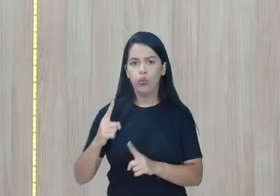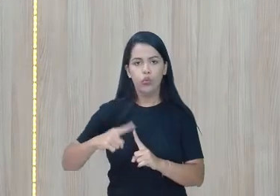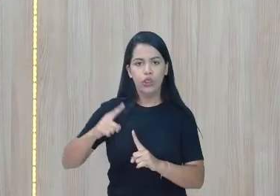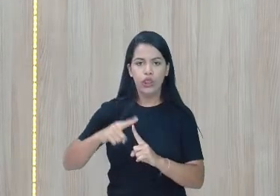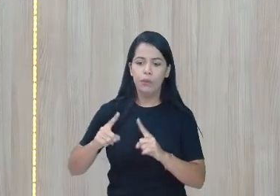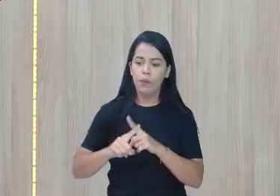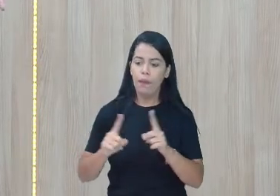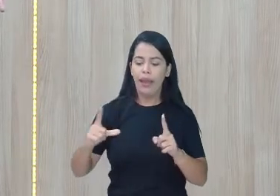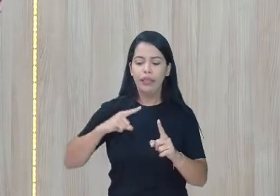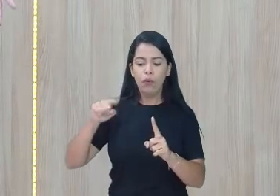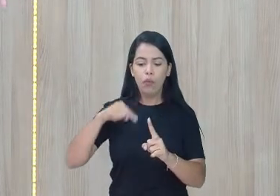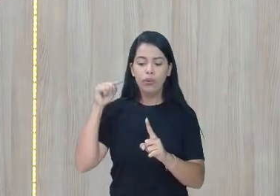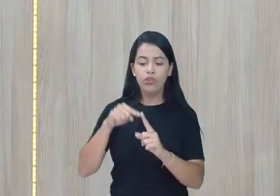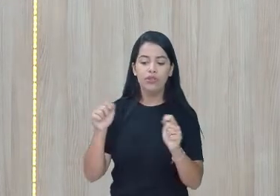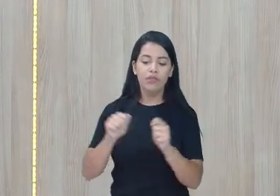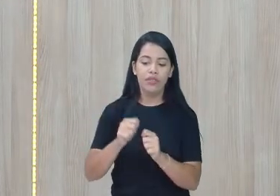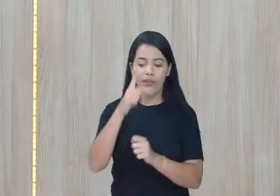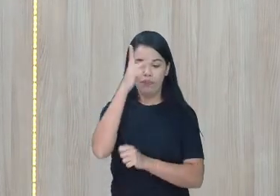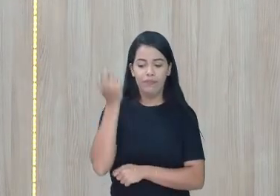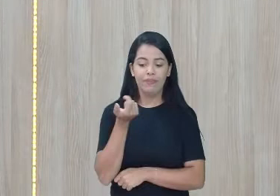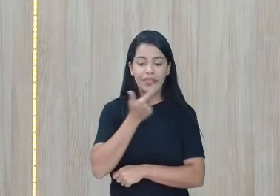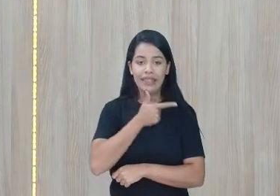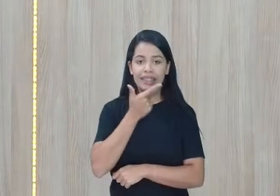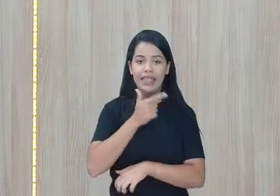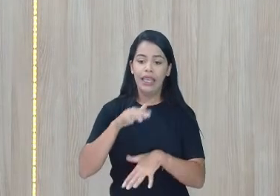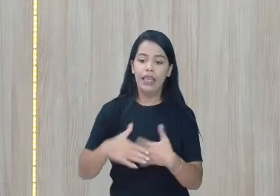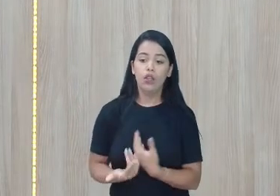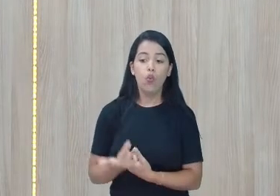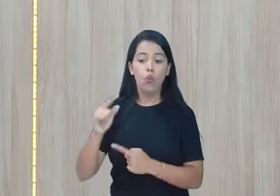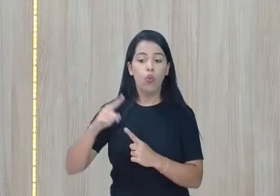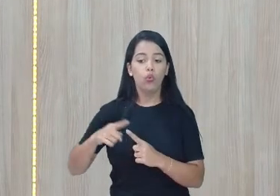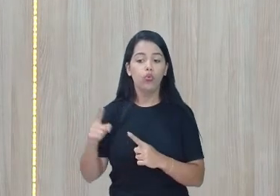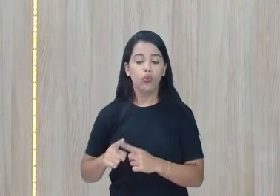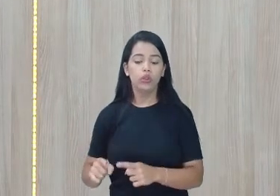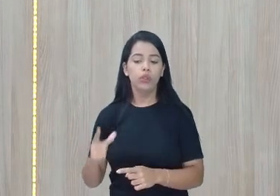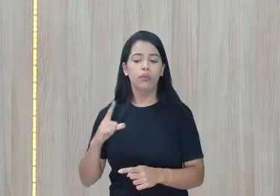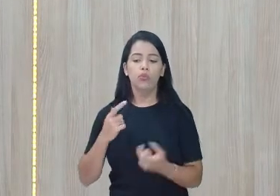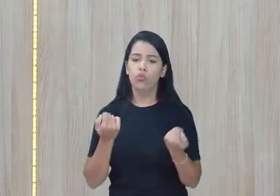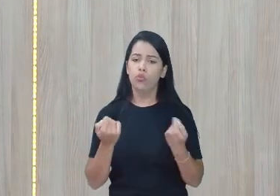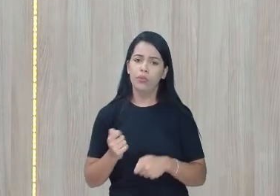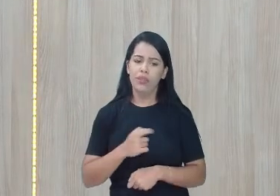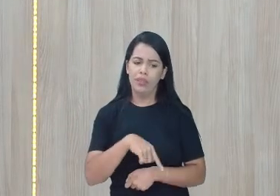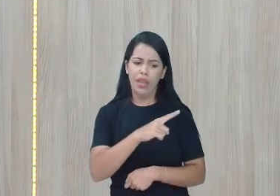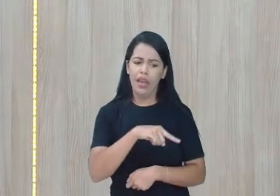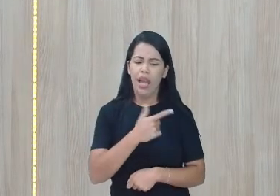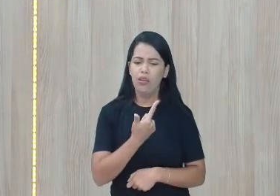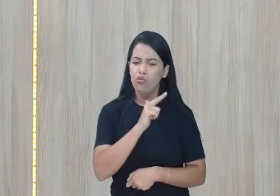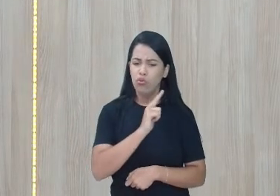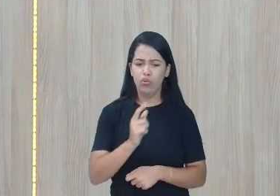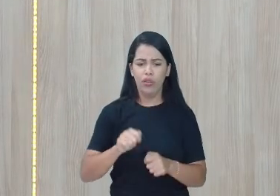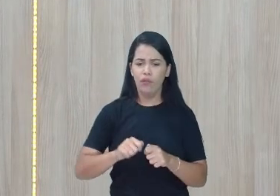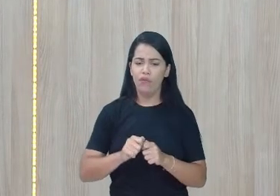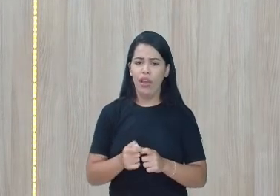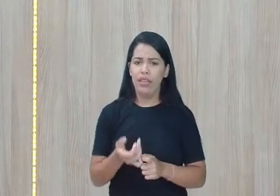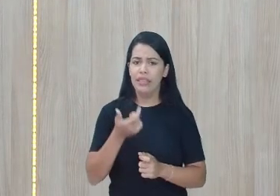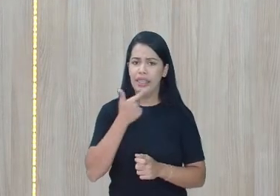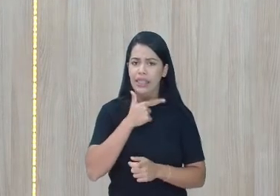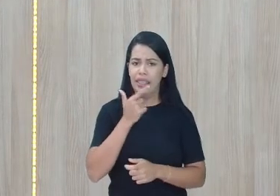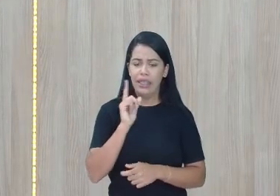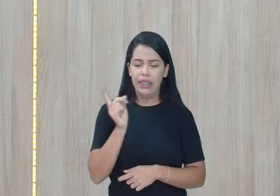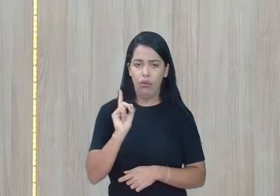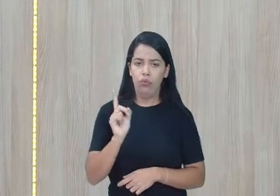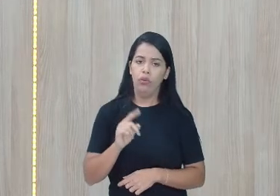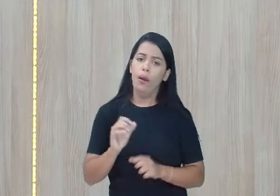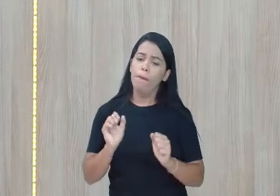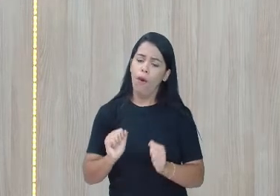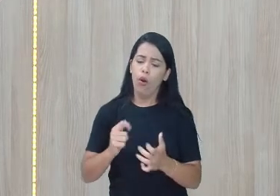a intenção do riso. Os outros tipos de crônica, a narrativa e a descritiva, não tem necessariamente a intenção do riso. De repente, pode até ser que